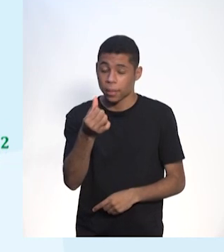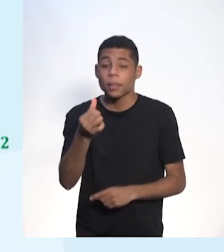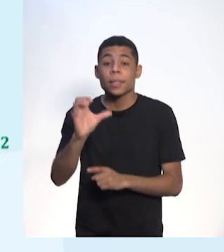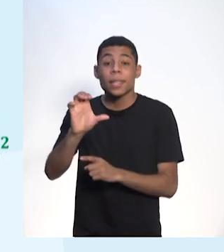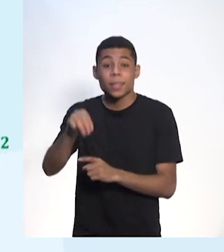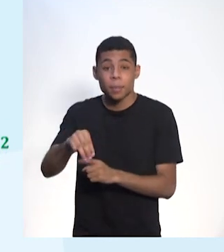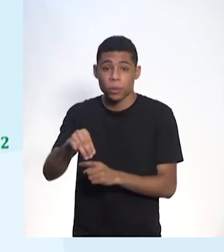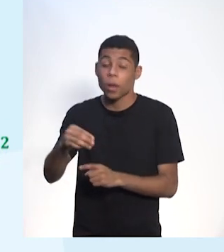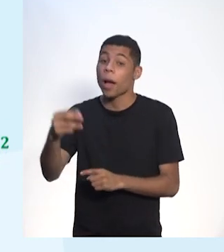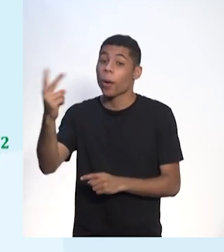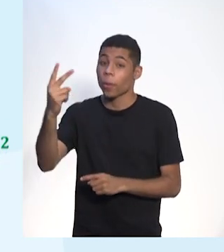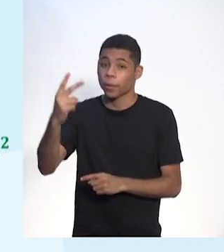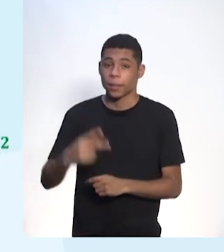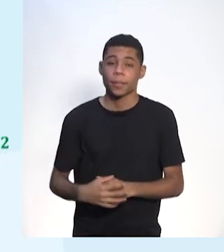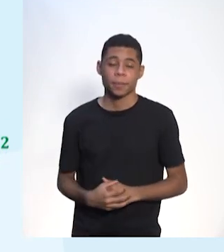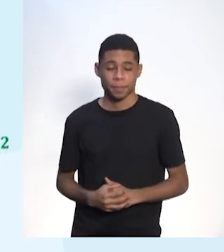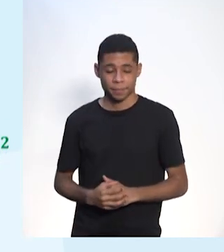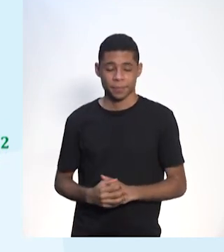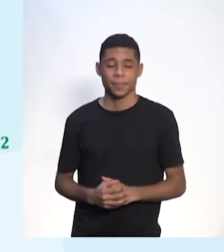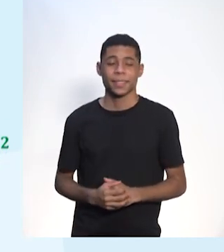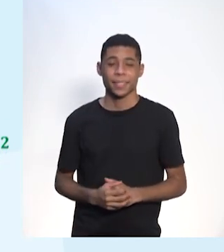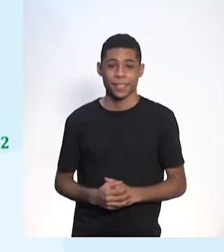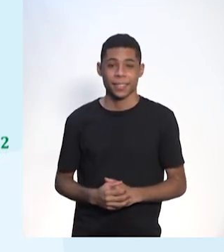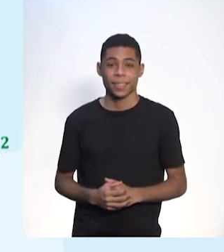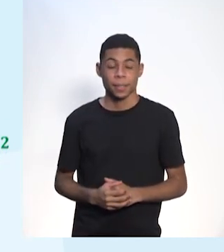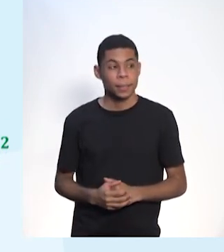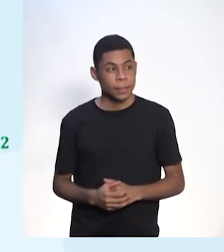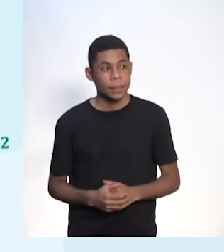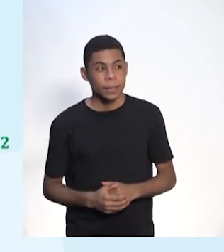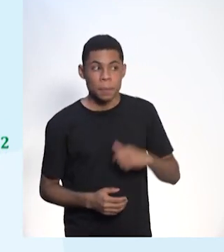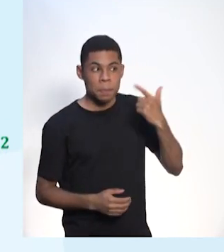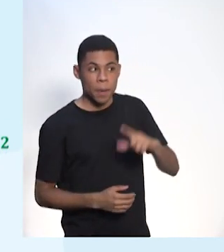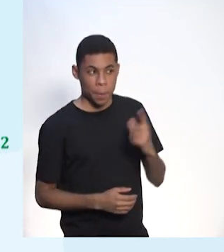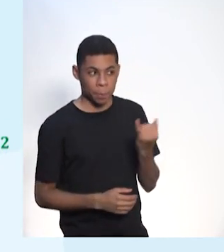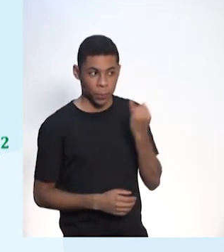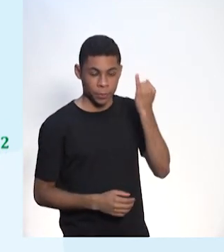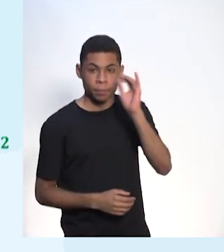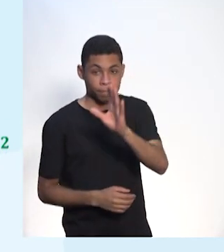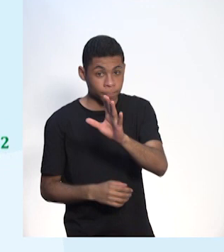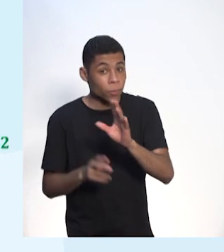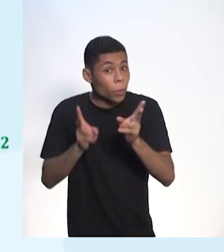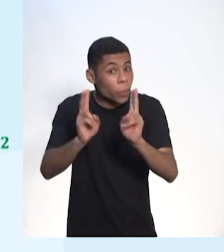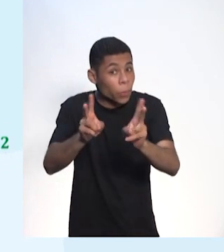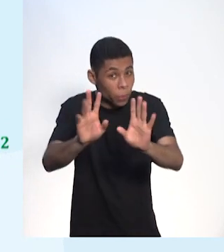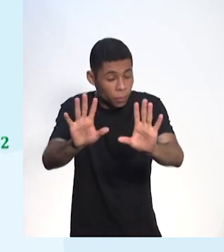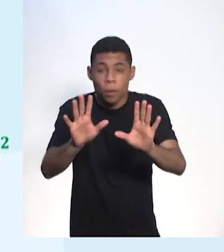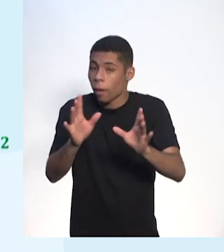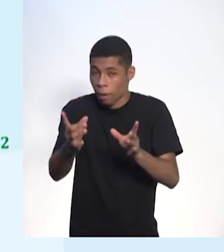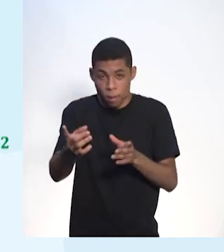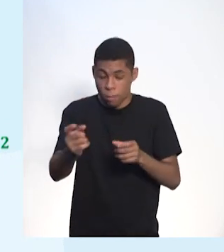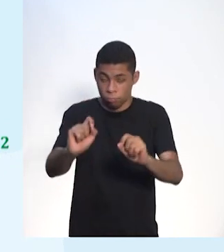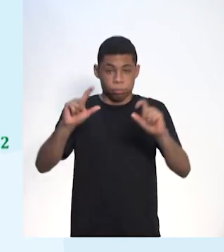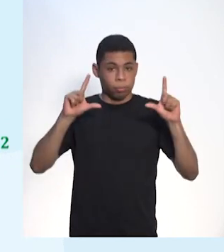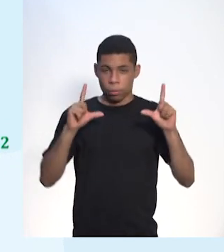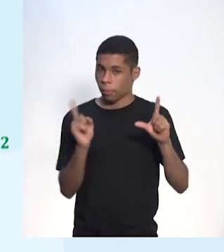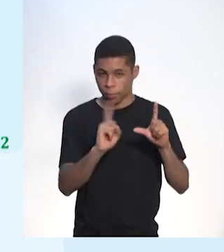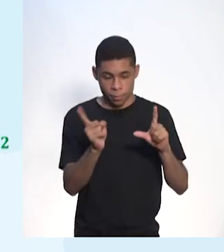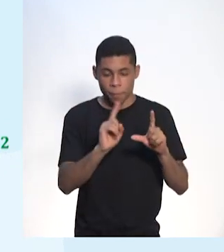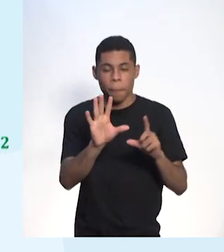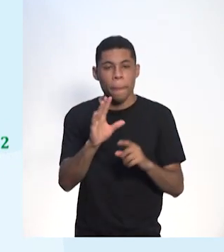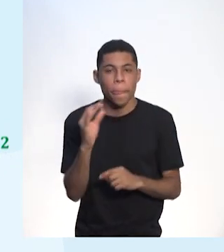153,86 centímetros quadrados. E Diga. importante, pode deixar aí na tela, viu, diretor? Não precisa nem voltar para mim.